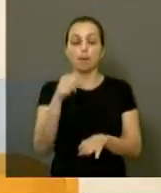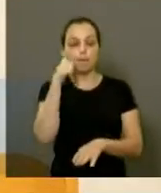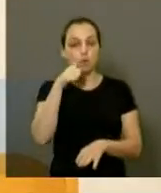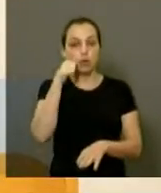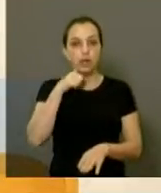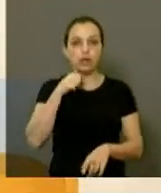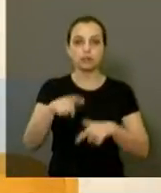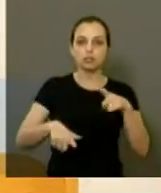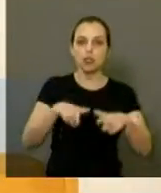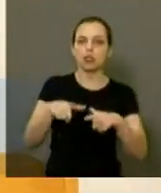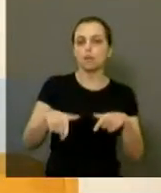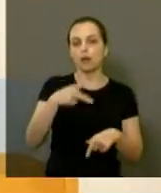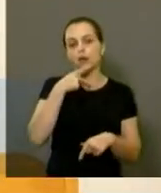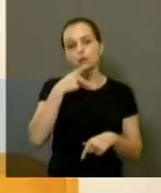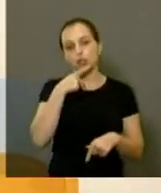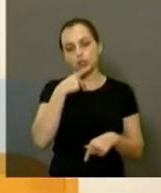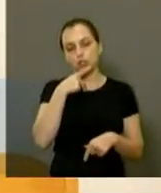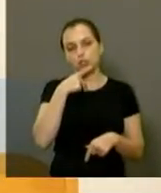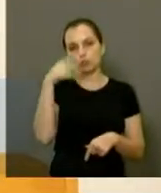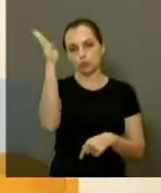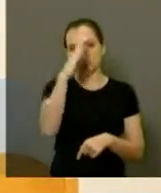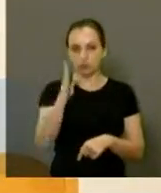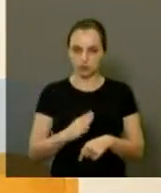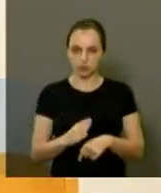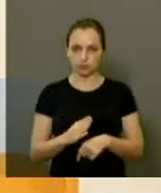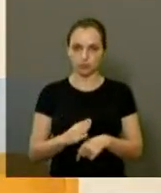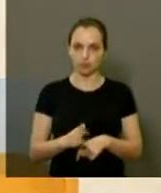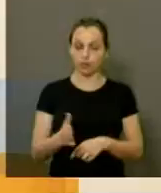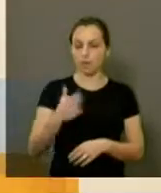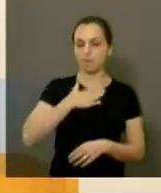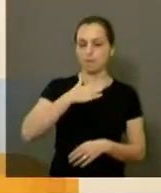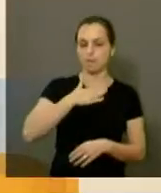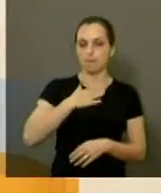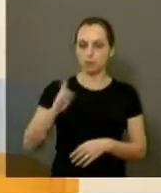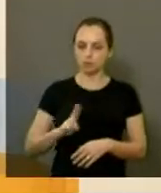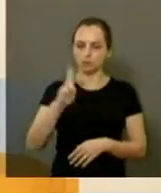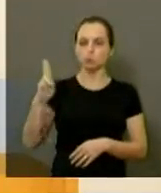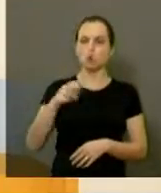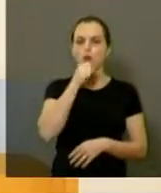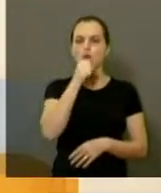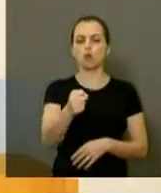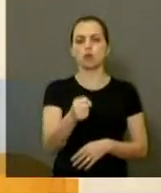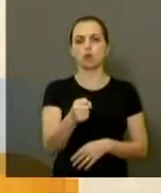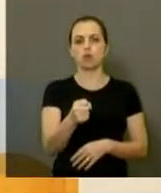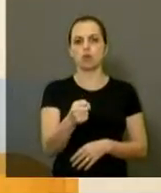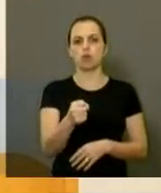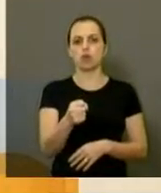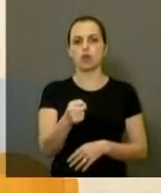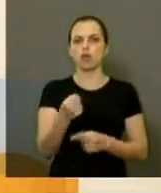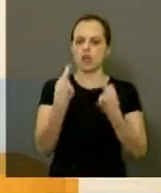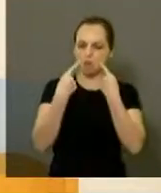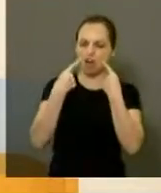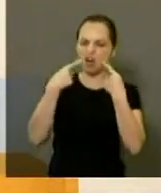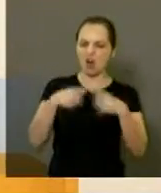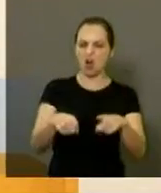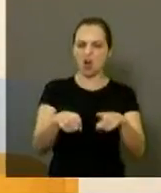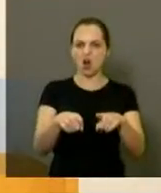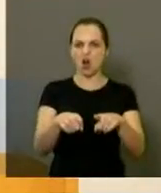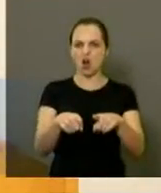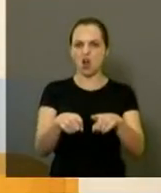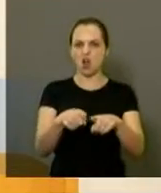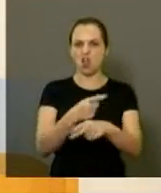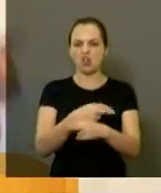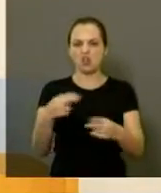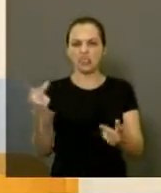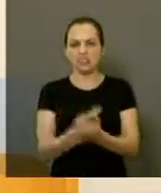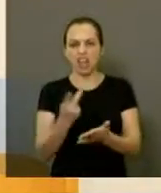exercem essa atividade. E para mim, utilizar deste microfone para fazer acusações ou